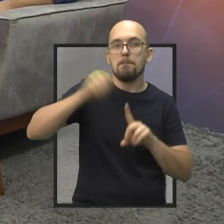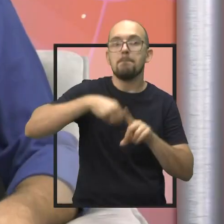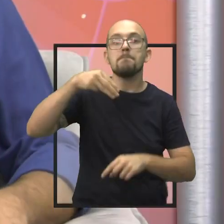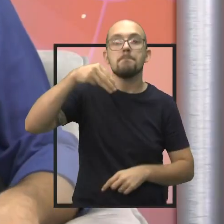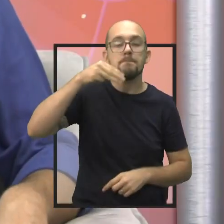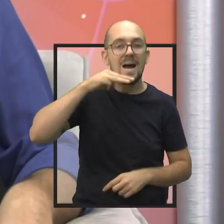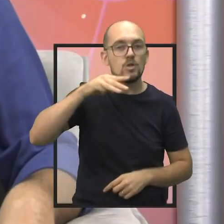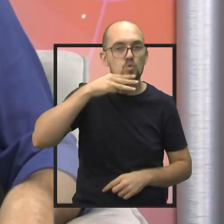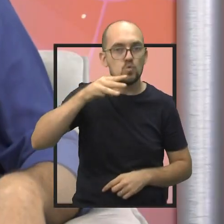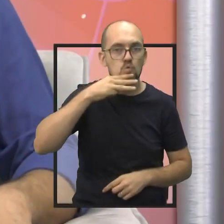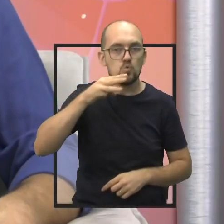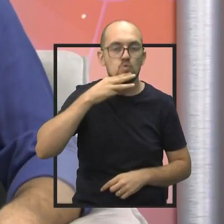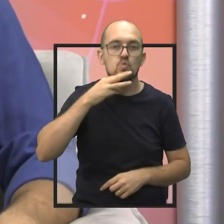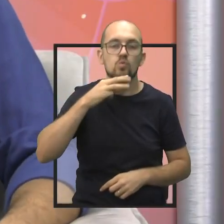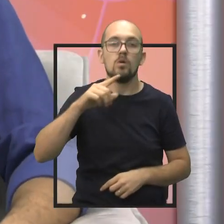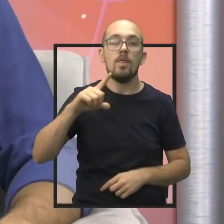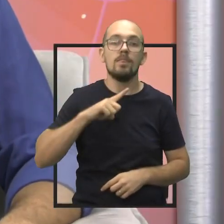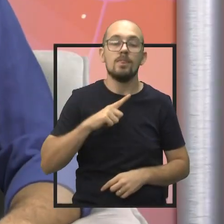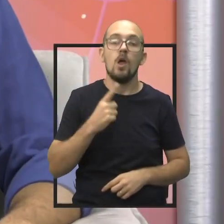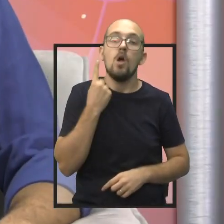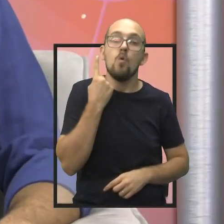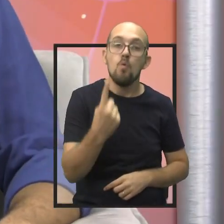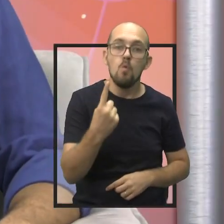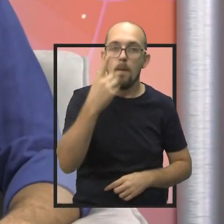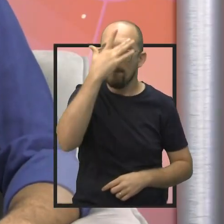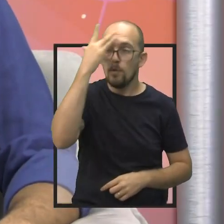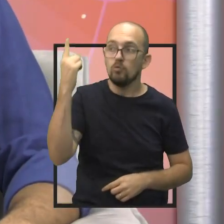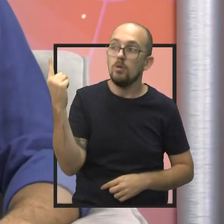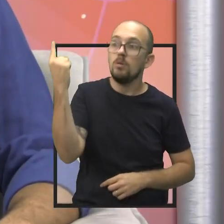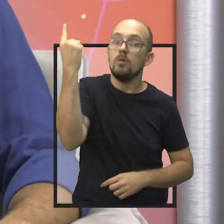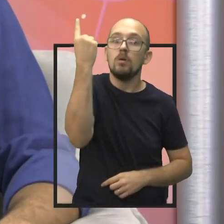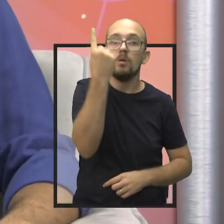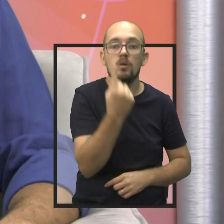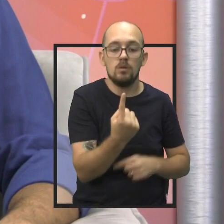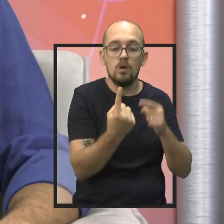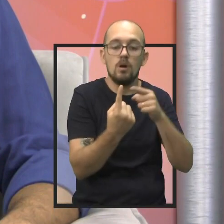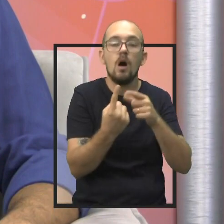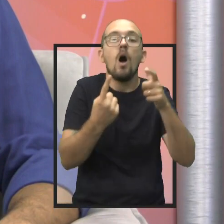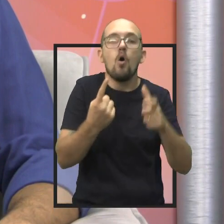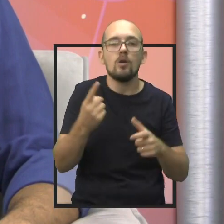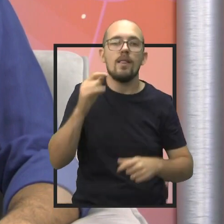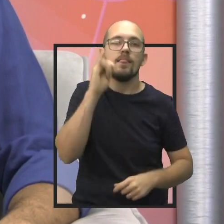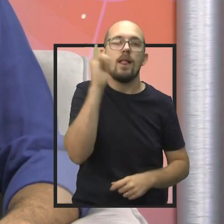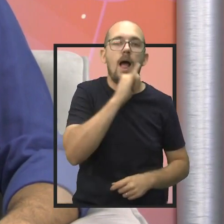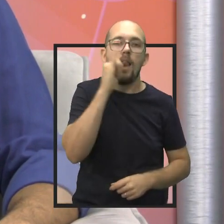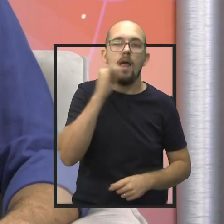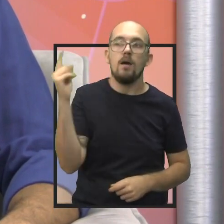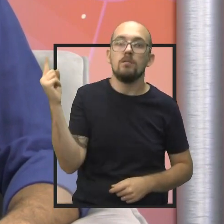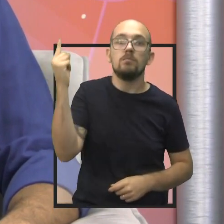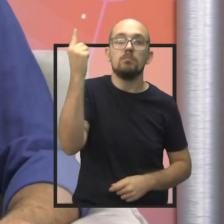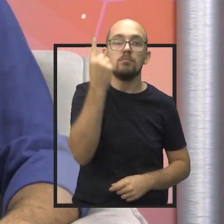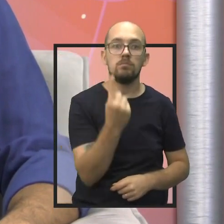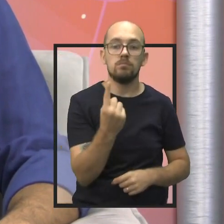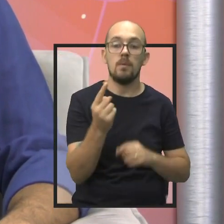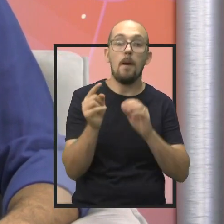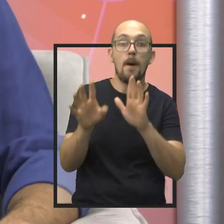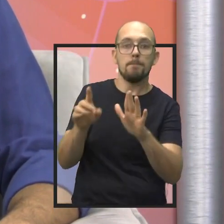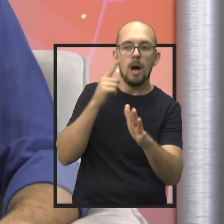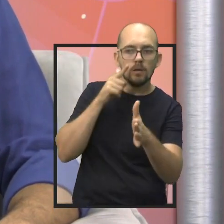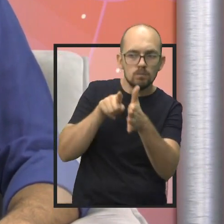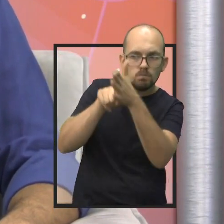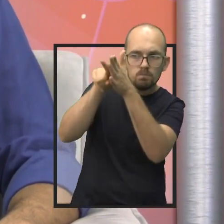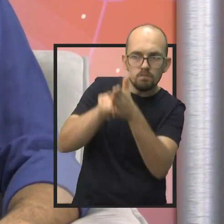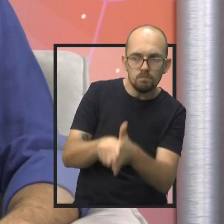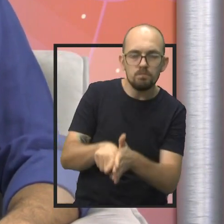houve foi um paciente que chegou da Itália, mas ele não se encaixava no quadro